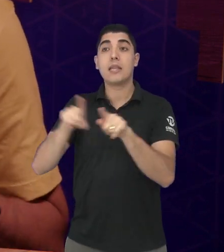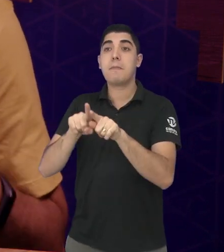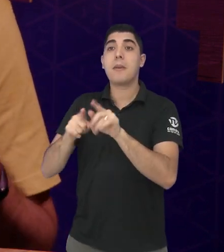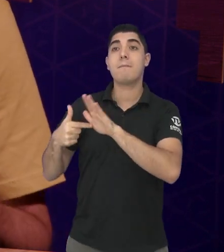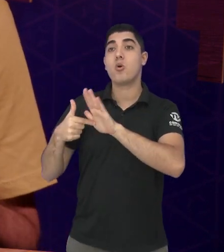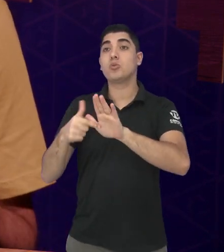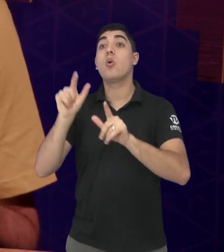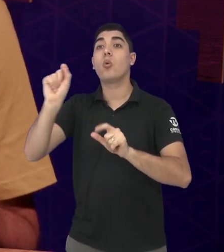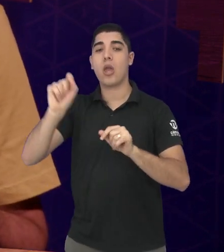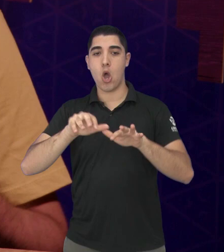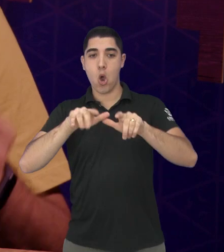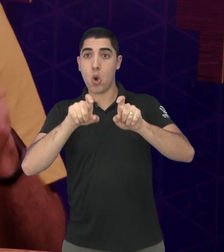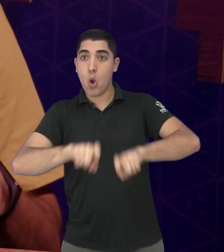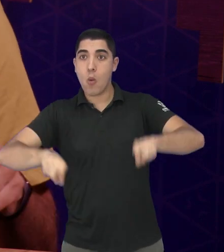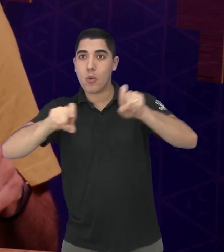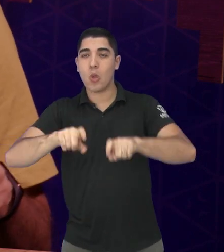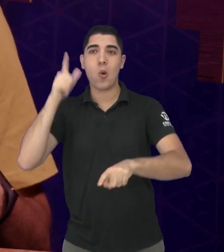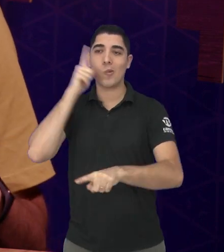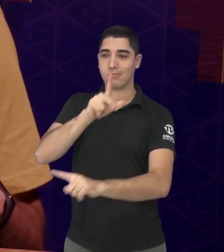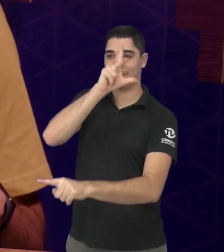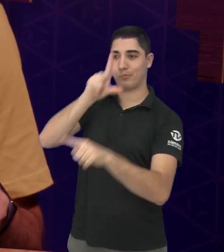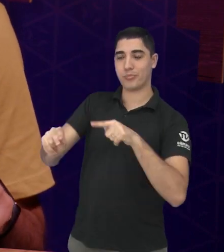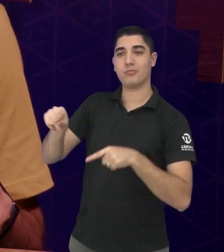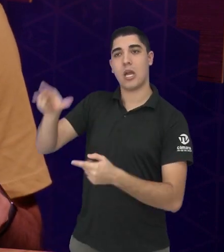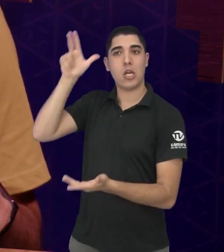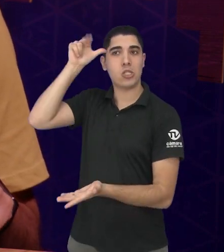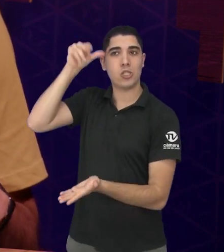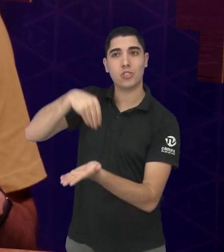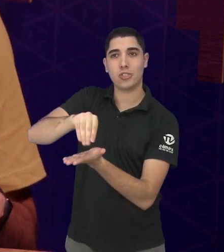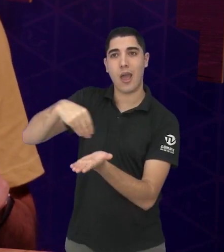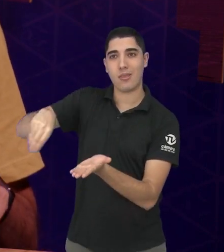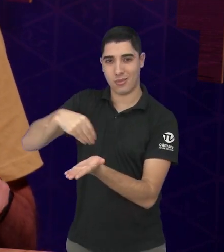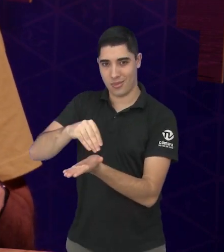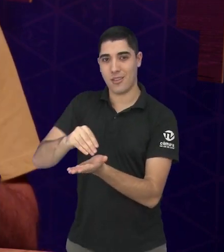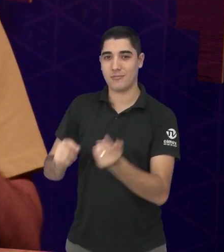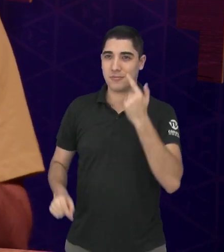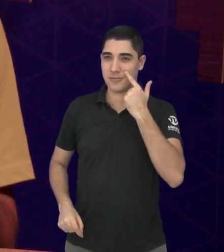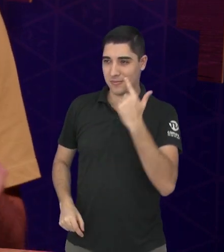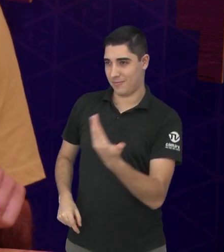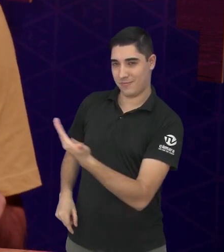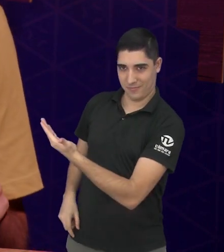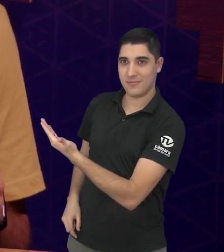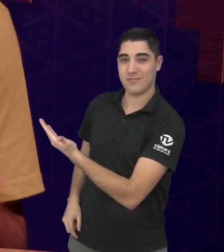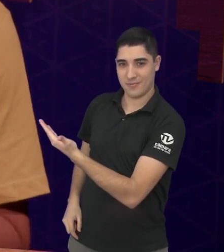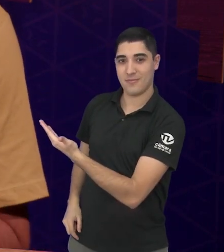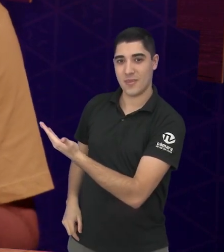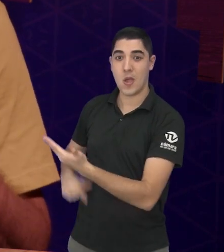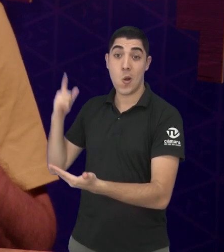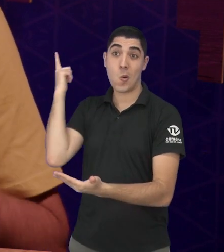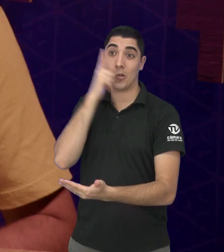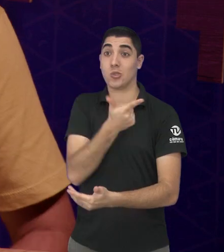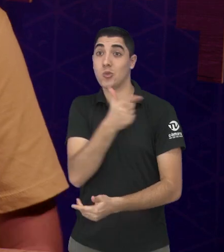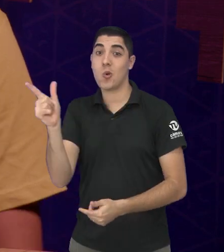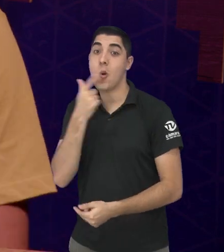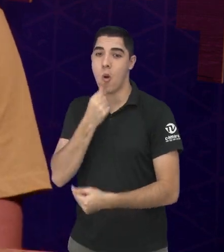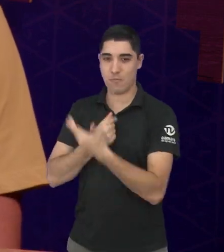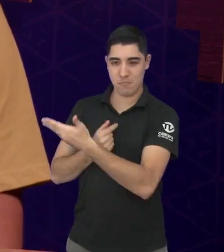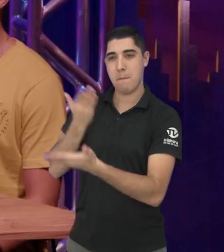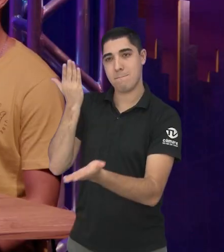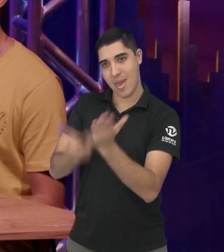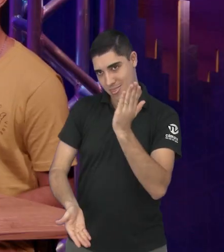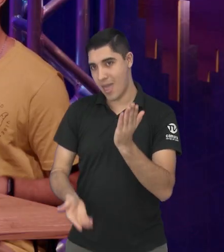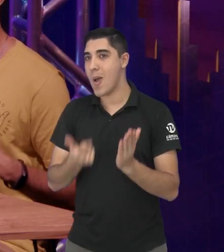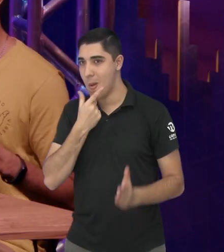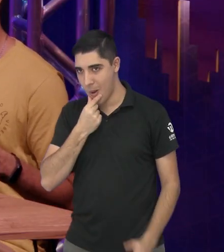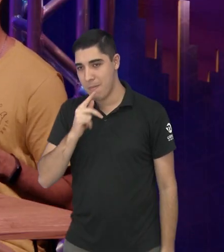que ganhou de um humano no xadrez. Já falei dessa história aqui, o Deep Blue, que ganhou do Kasparov. Uhum.